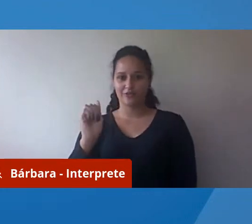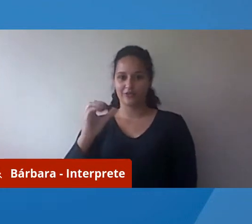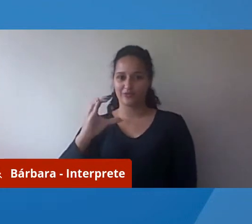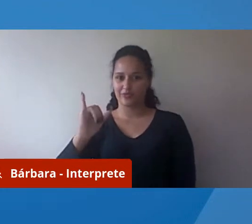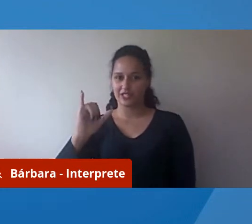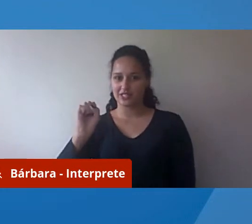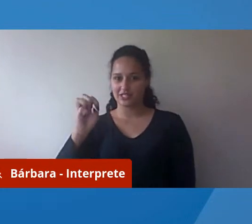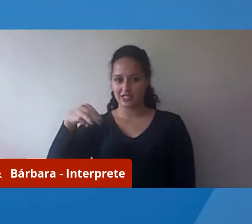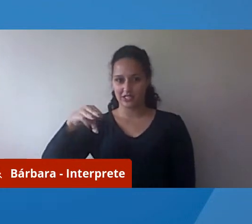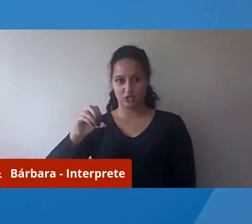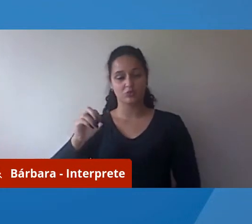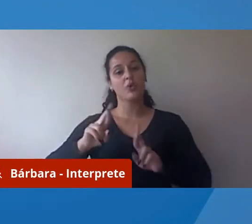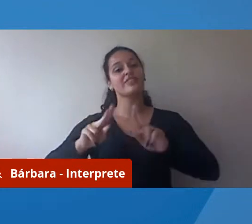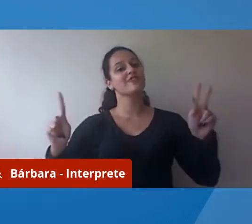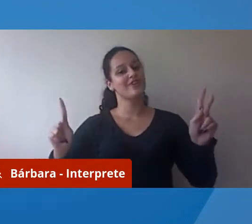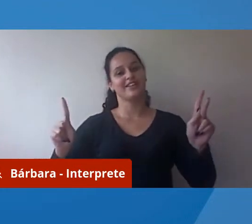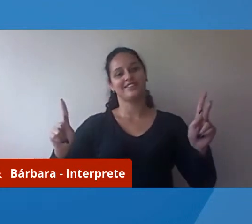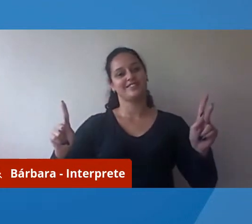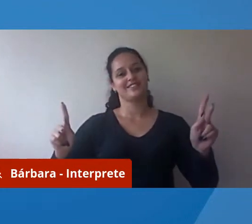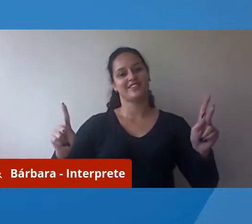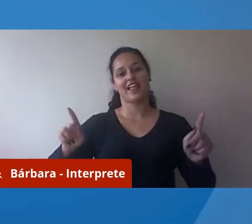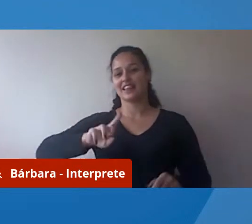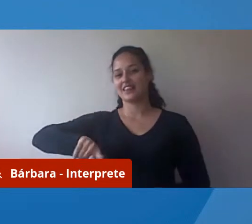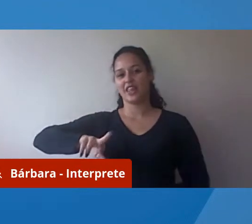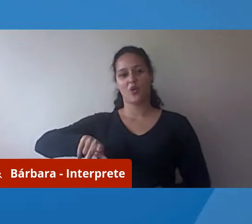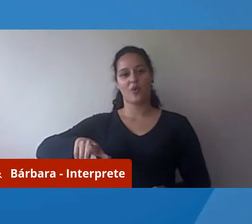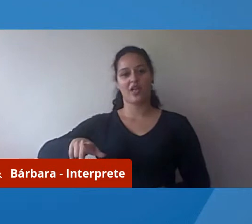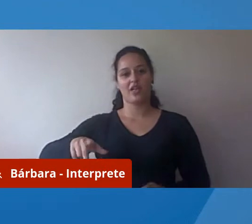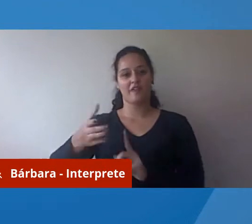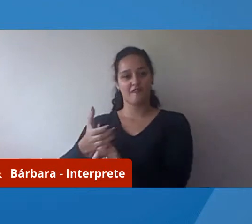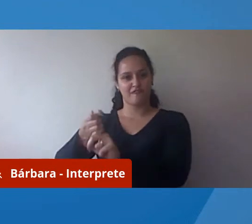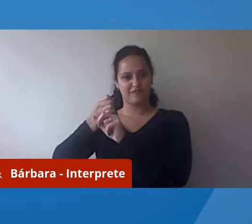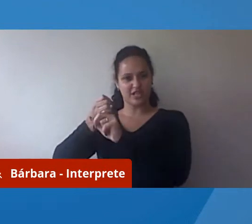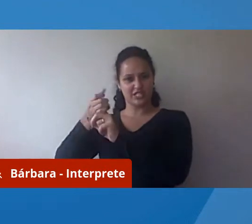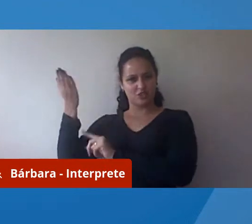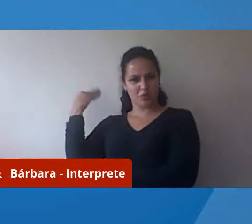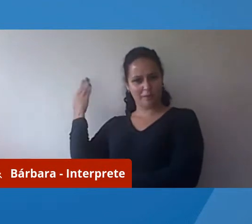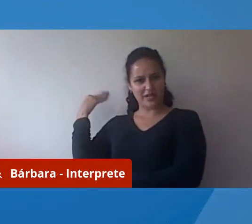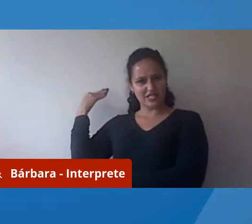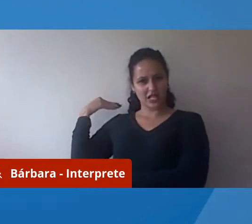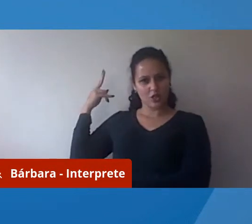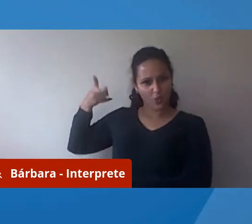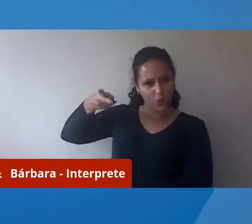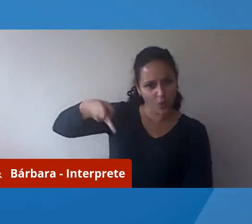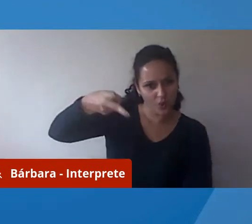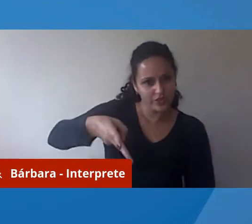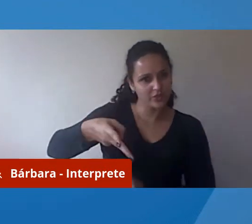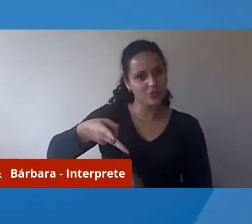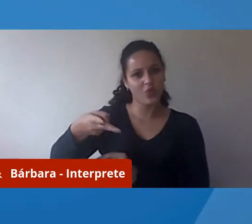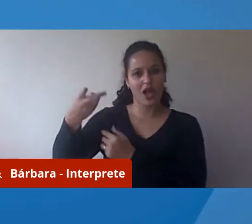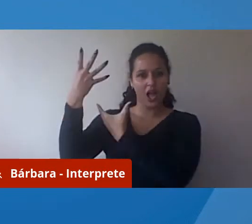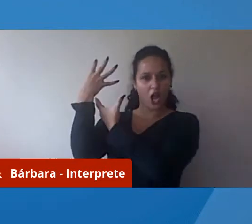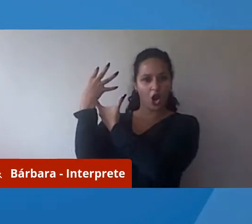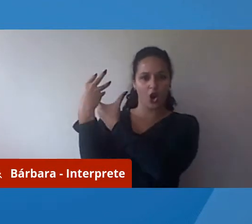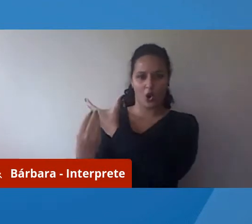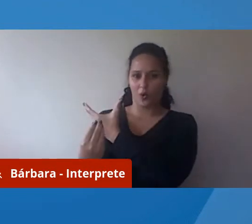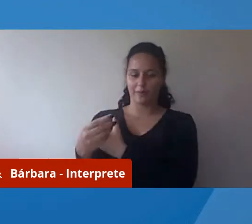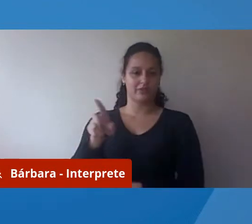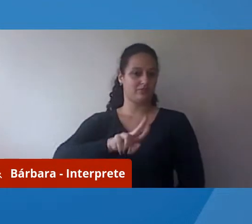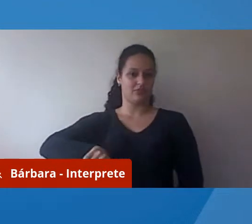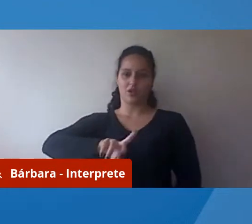uma continuação direta do que foi o fascismo. Não é uma cópia direta do que foi o fascismo.